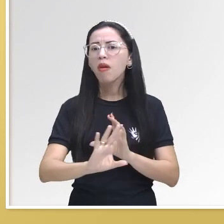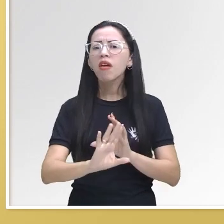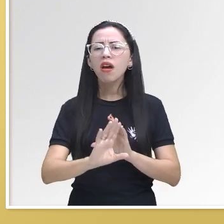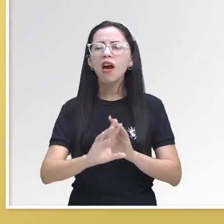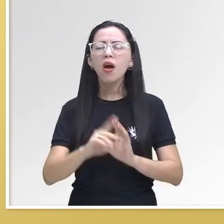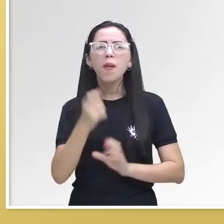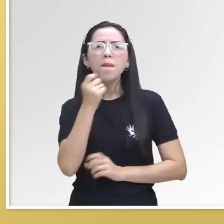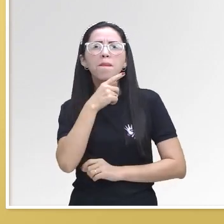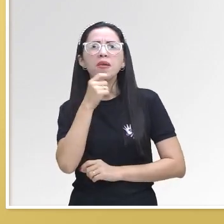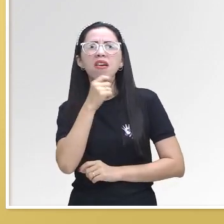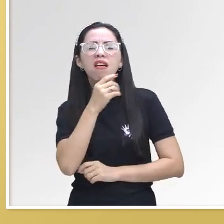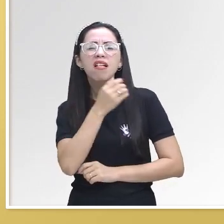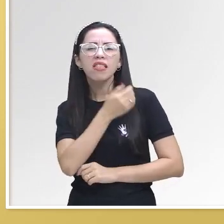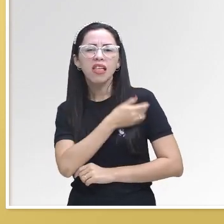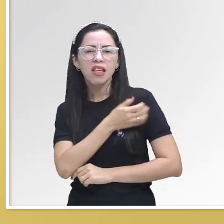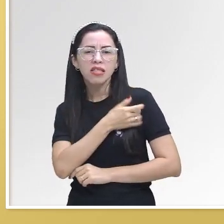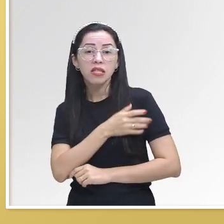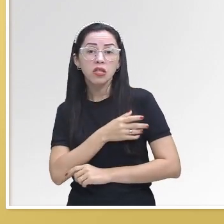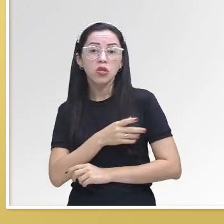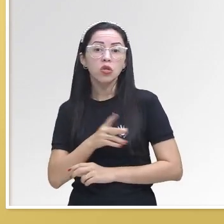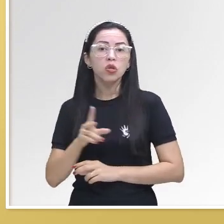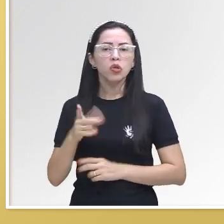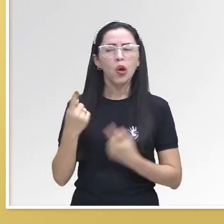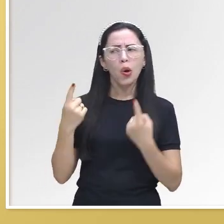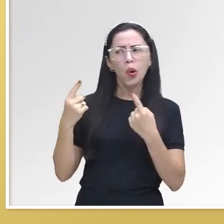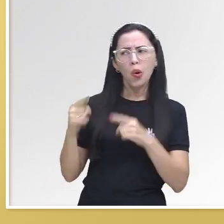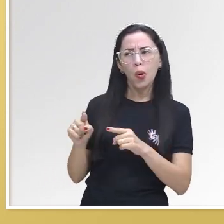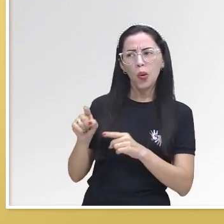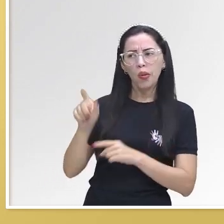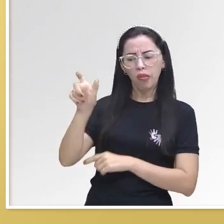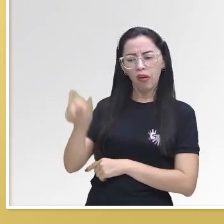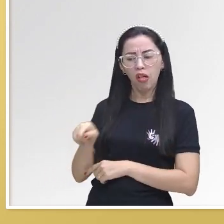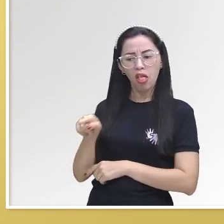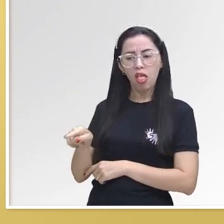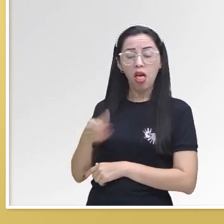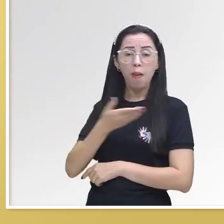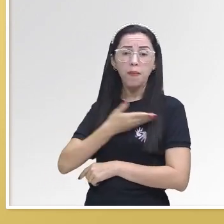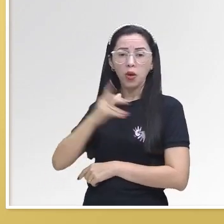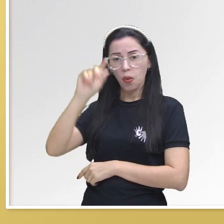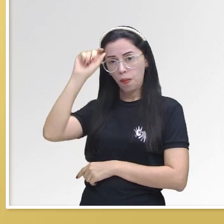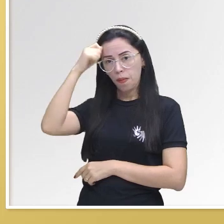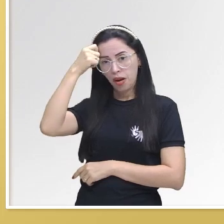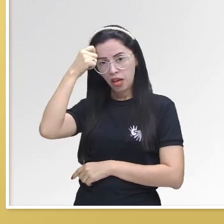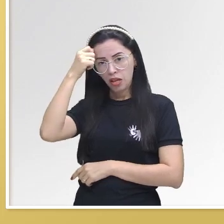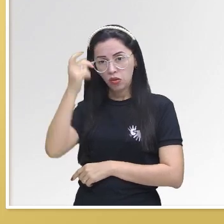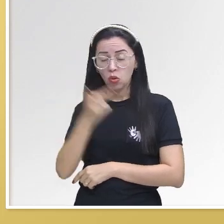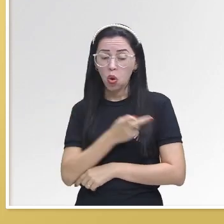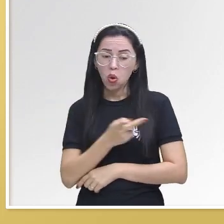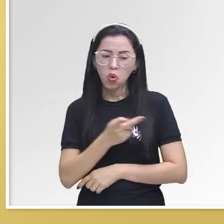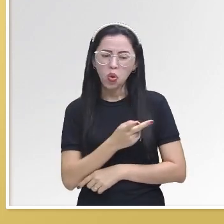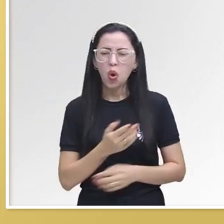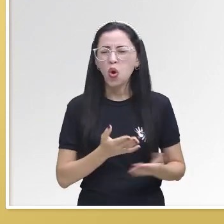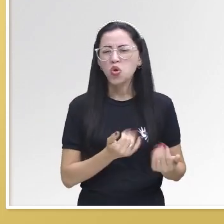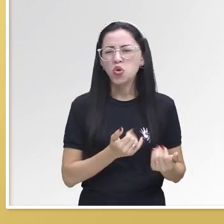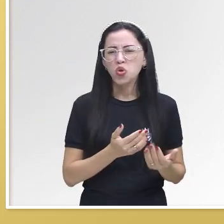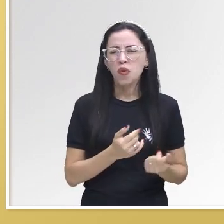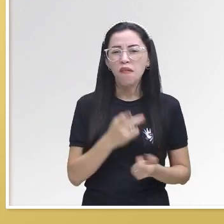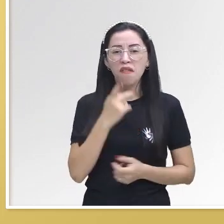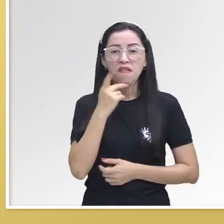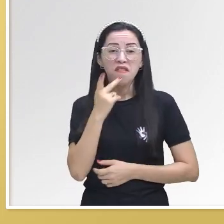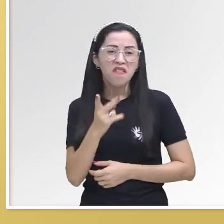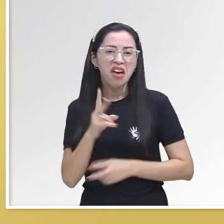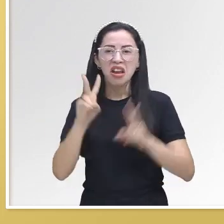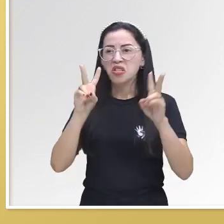contra um companheiro negro da equipe. No polêmico vídeo, 2 ginastas fazem comentários relacionados à cor branca e à